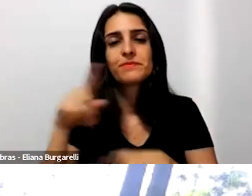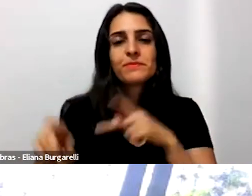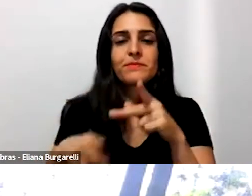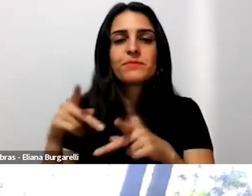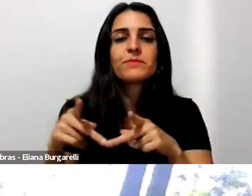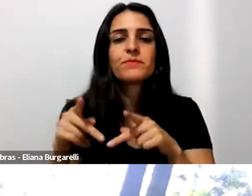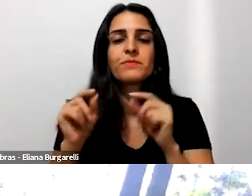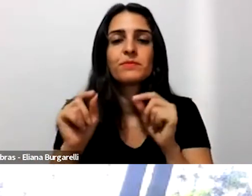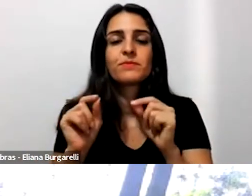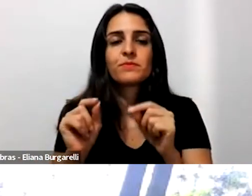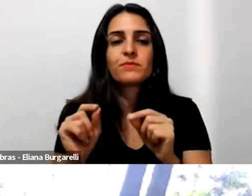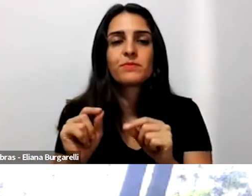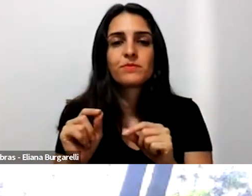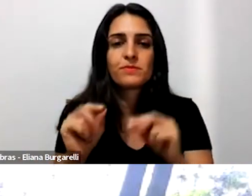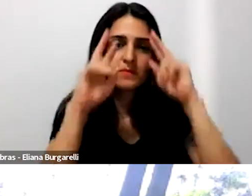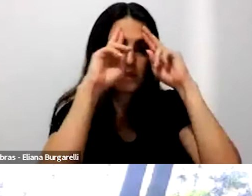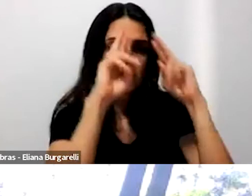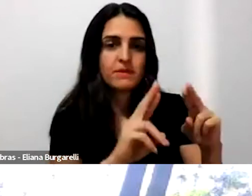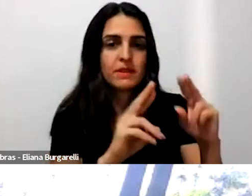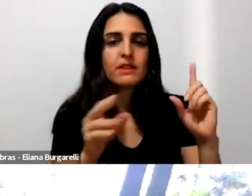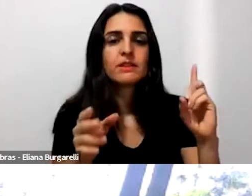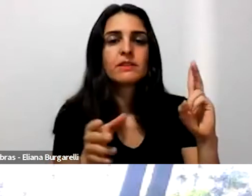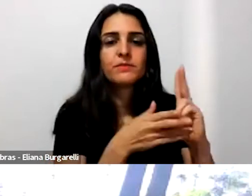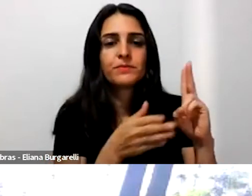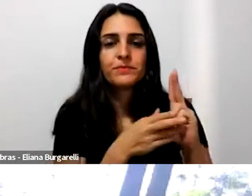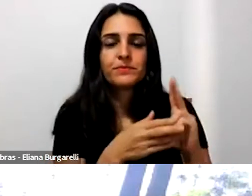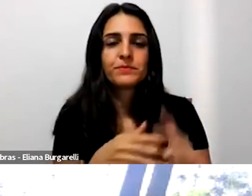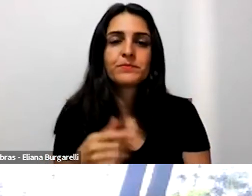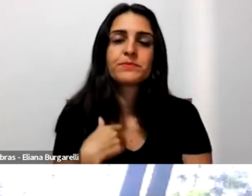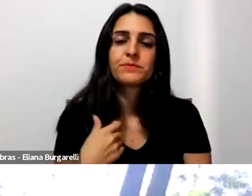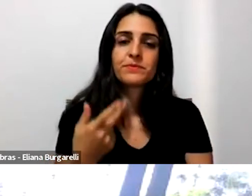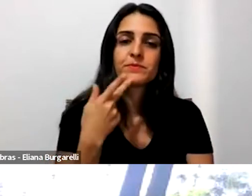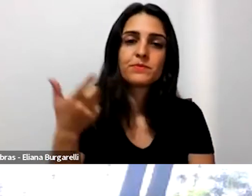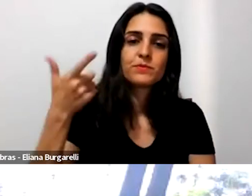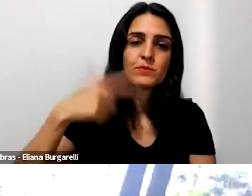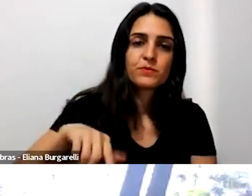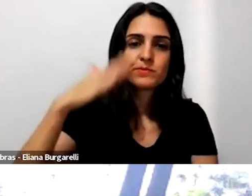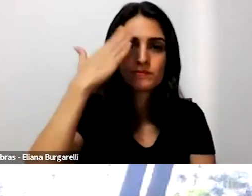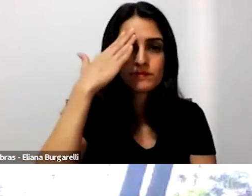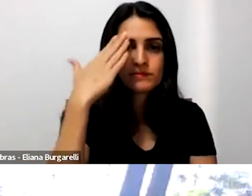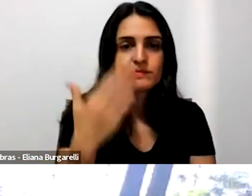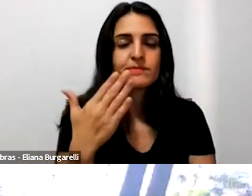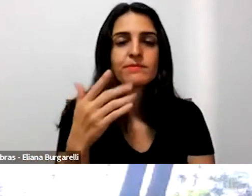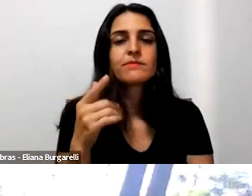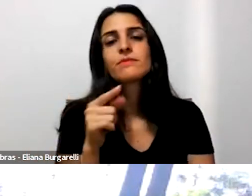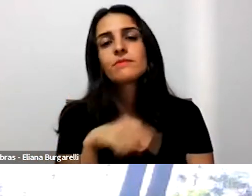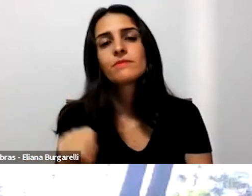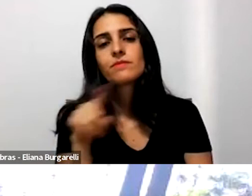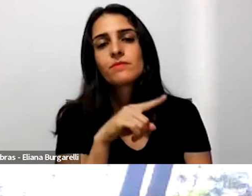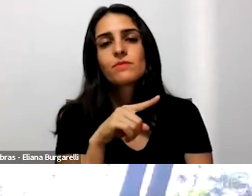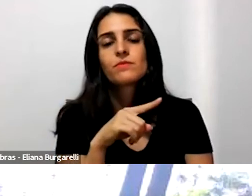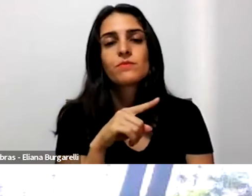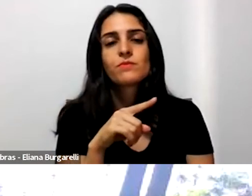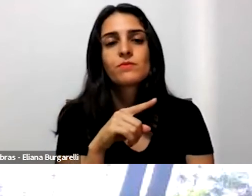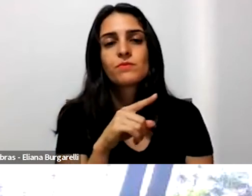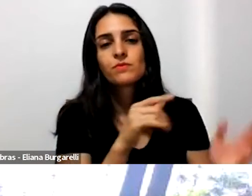essa aliança entre Europa e o Mercosul, que acho que todos nós queremos, mas firmá-la com segurança para que